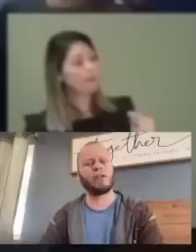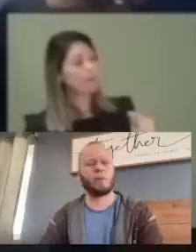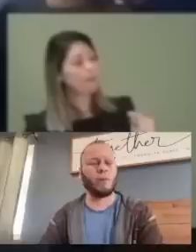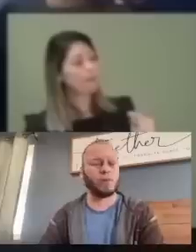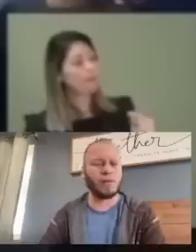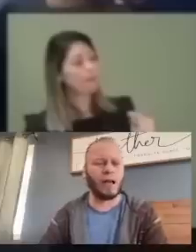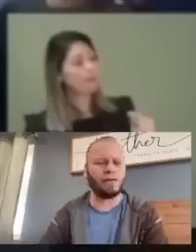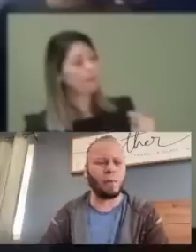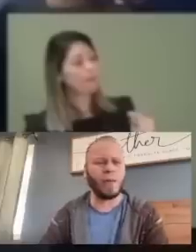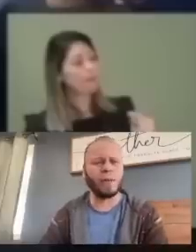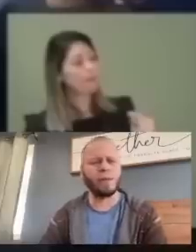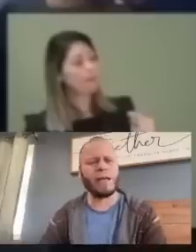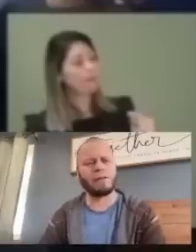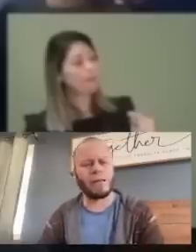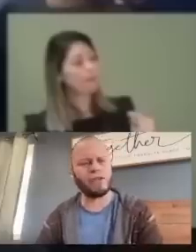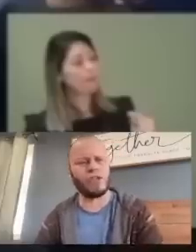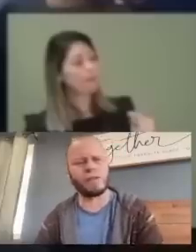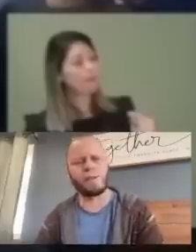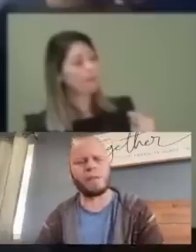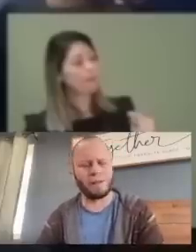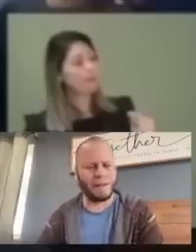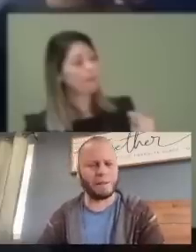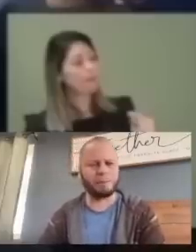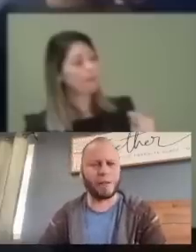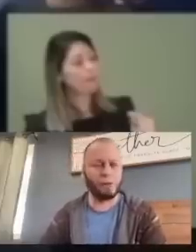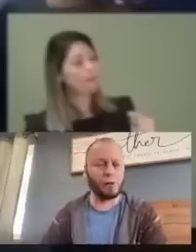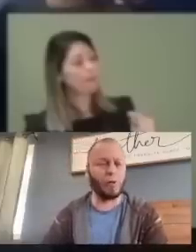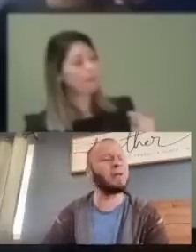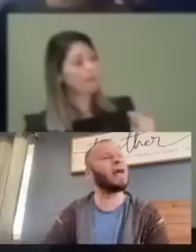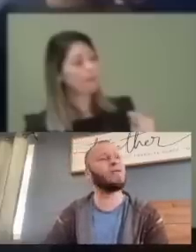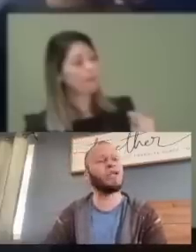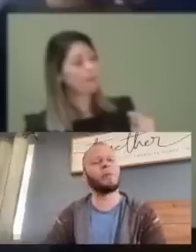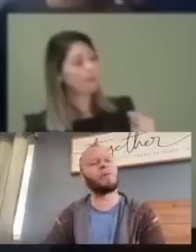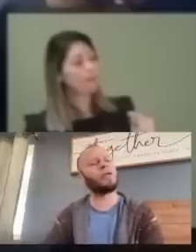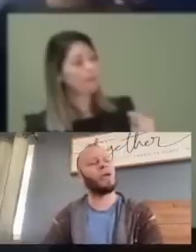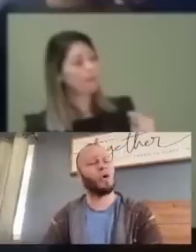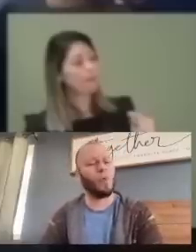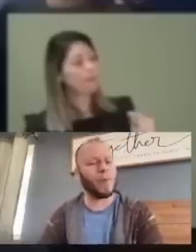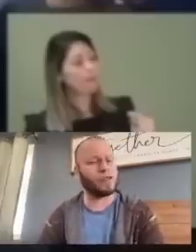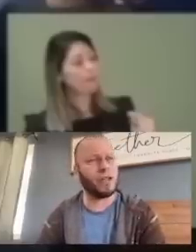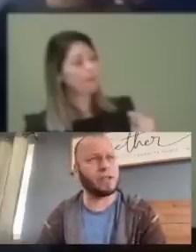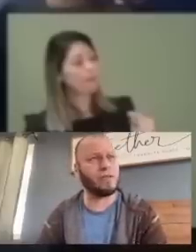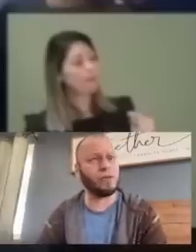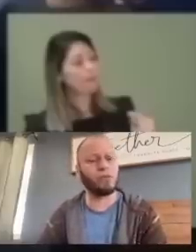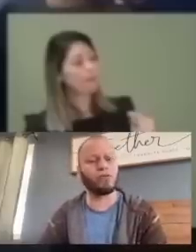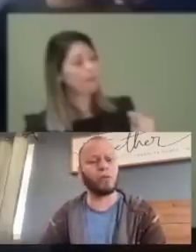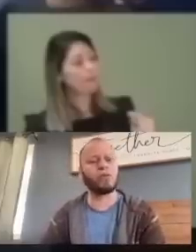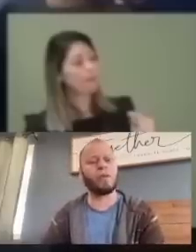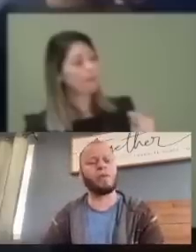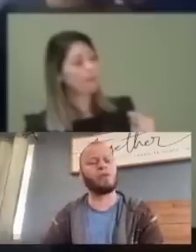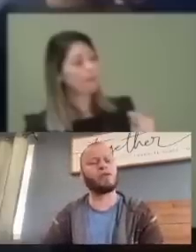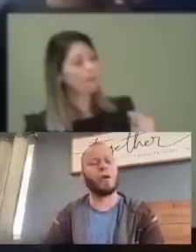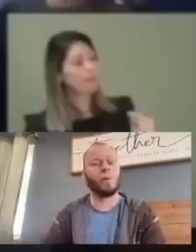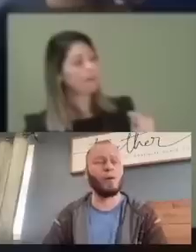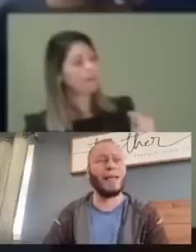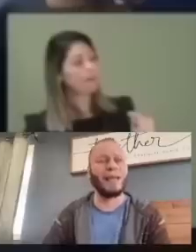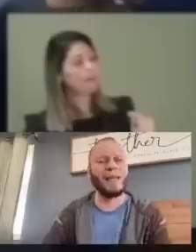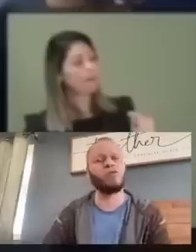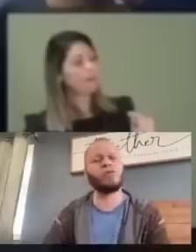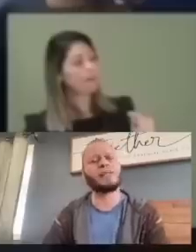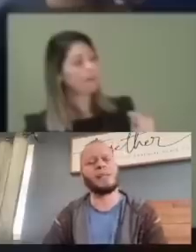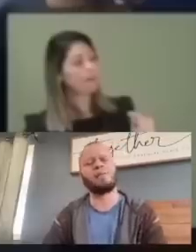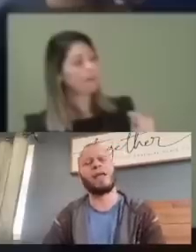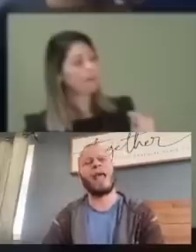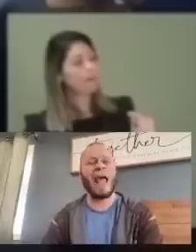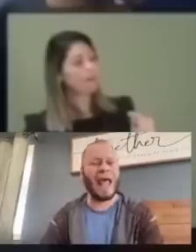o responsável da Inteligência brasileira vá no comentário Diga para mim Compartilha esse vídeo com todos os seus amigos porque